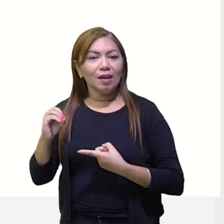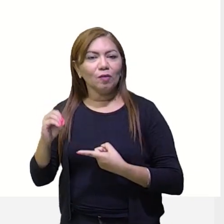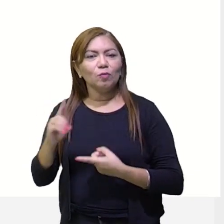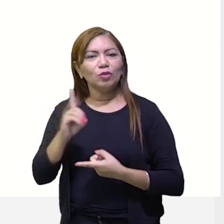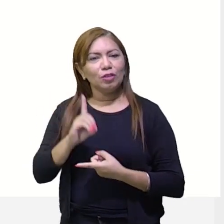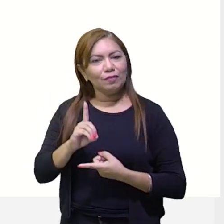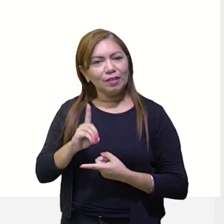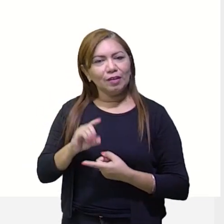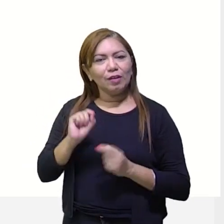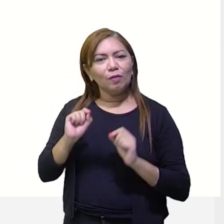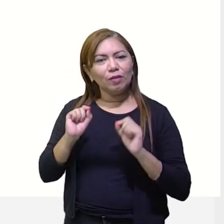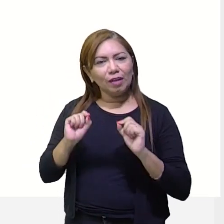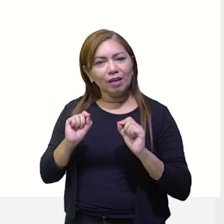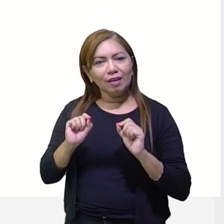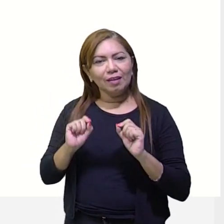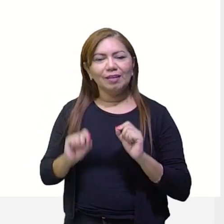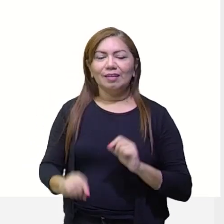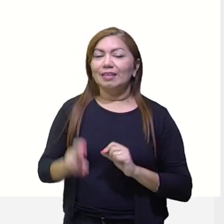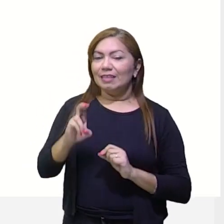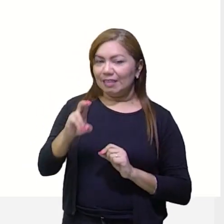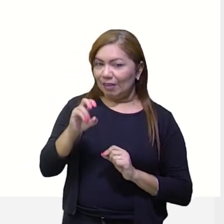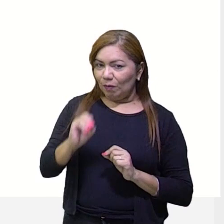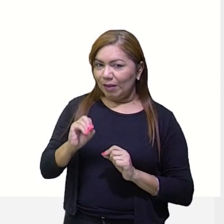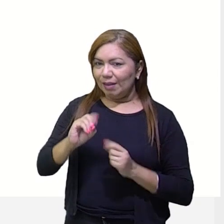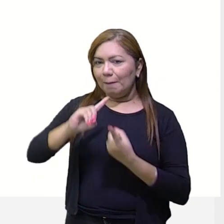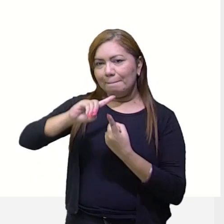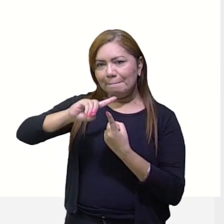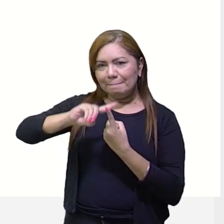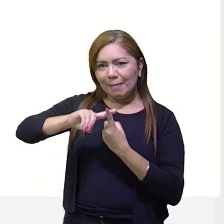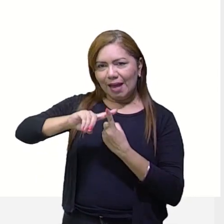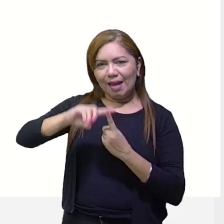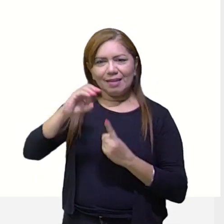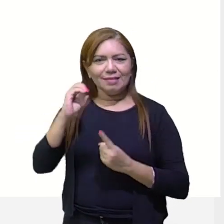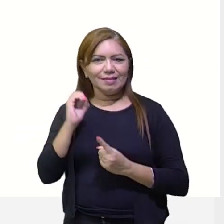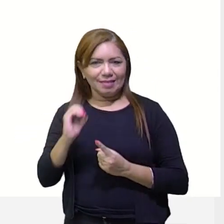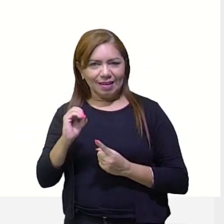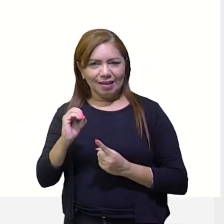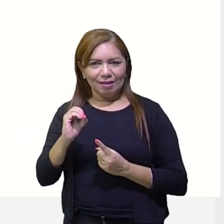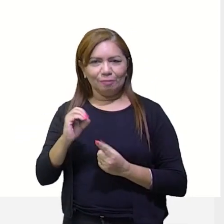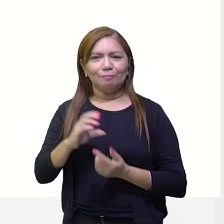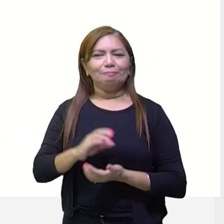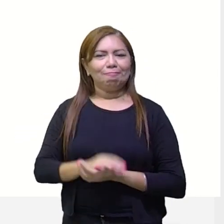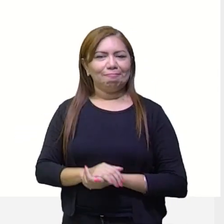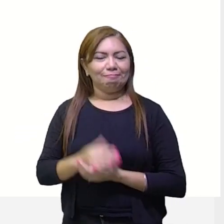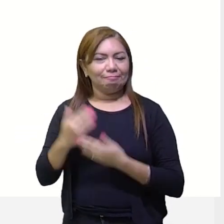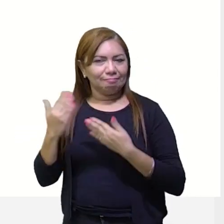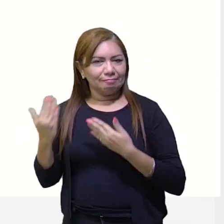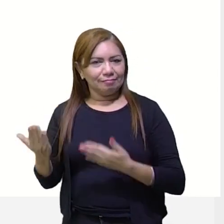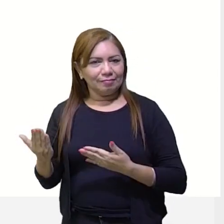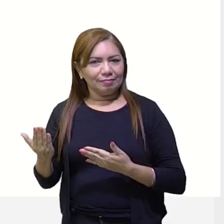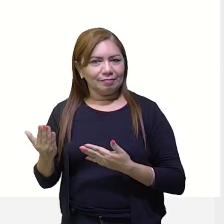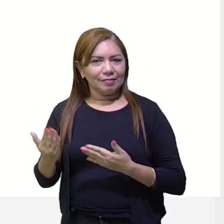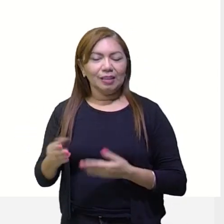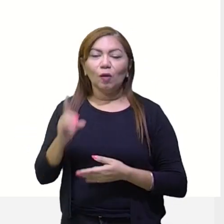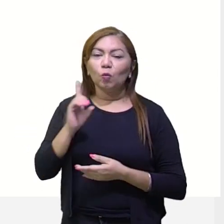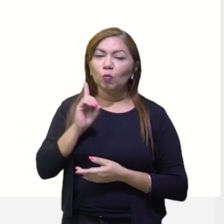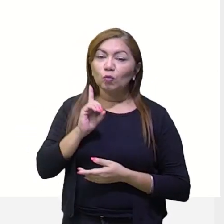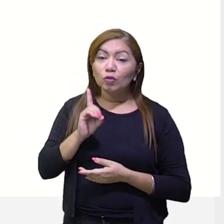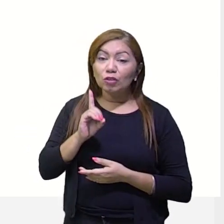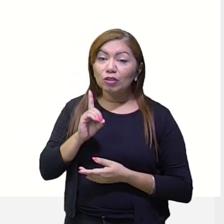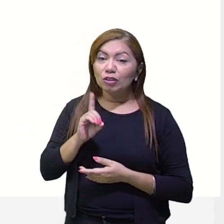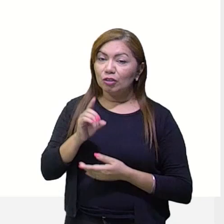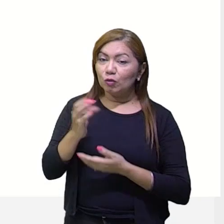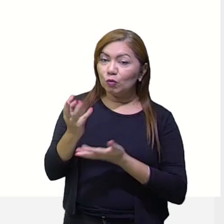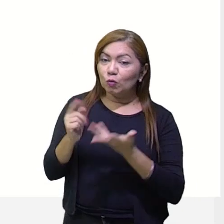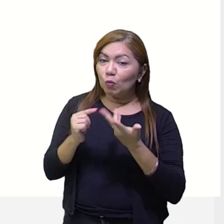Logo, dividendo é 5 vezes 10, 50, mais 0, 50. Então, quantos alunos foram